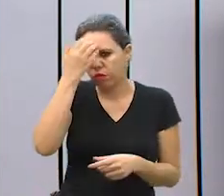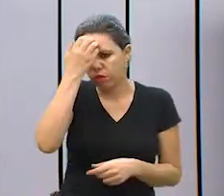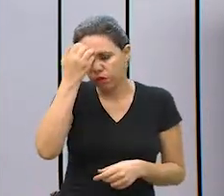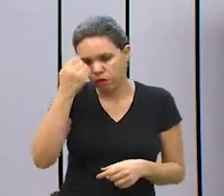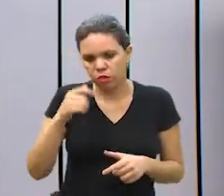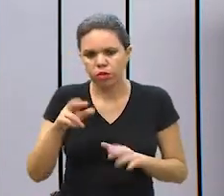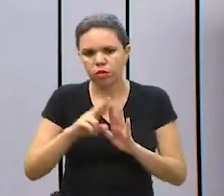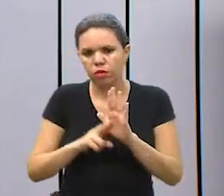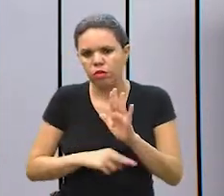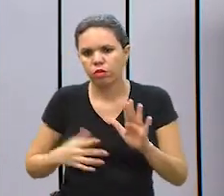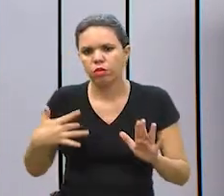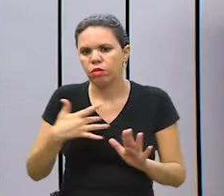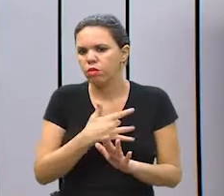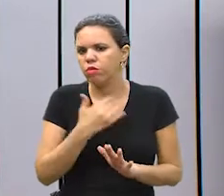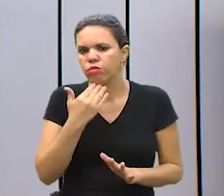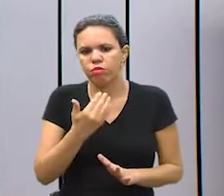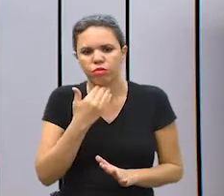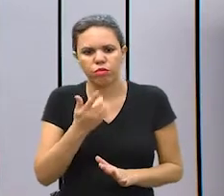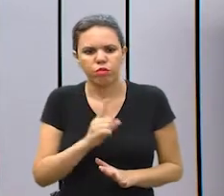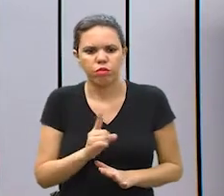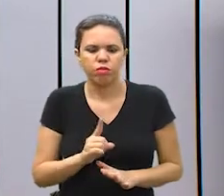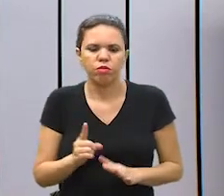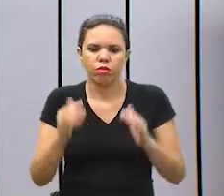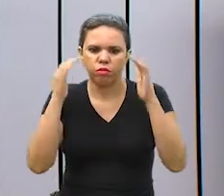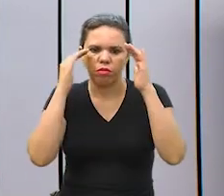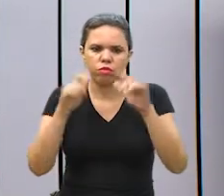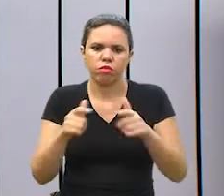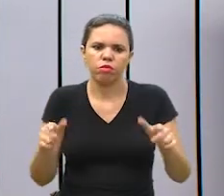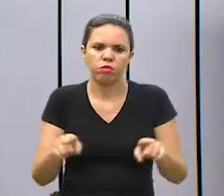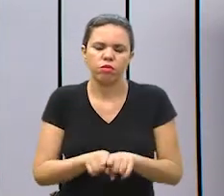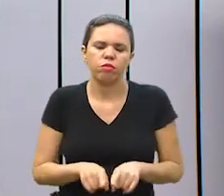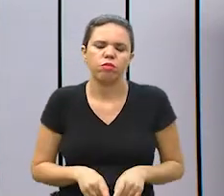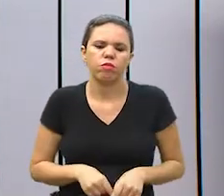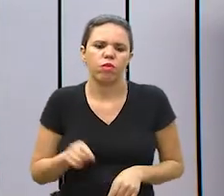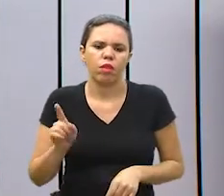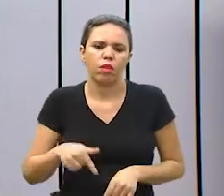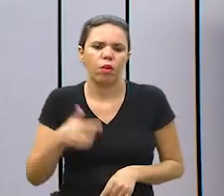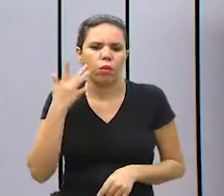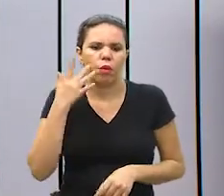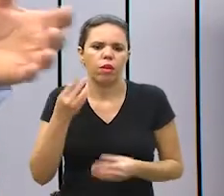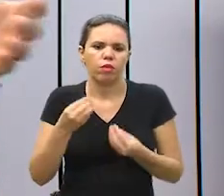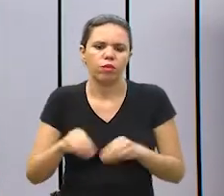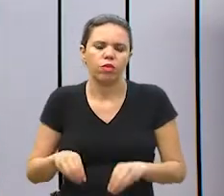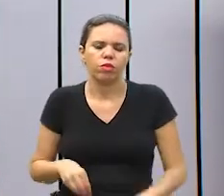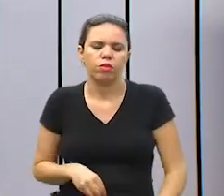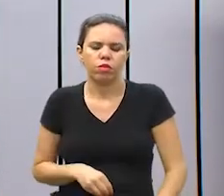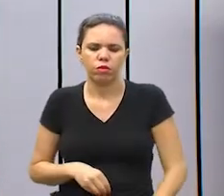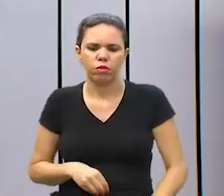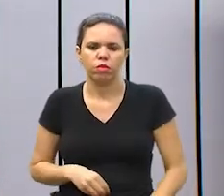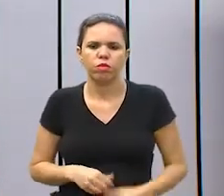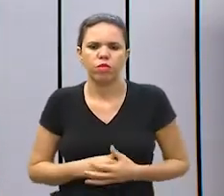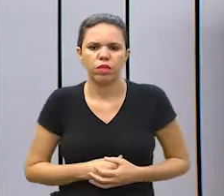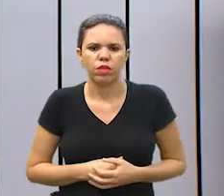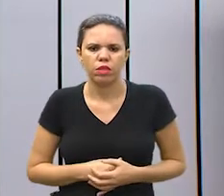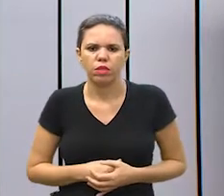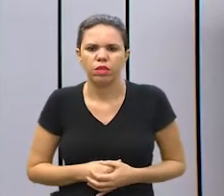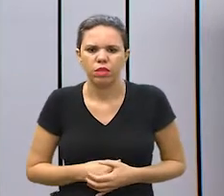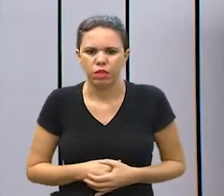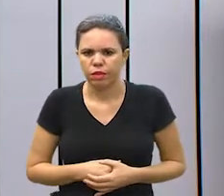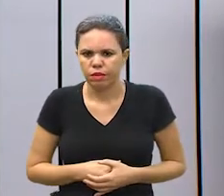essas medidas sanitárias ela não tem sido tão grande. Então, acho que isso está impactando de forma bem